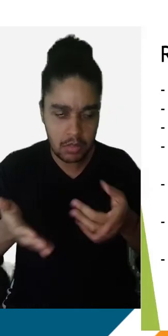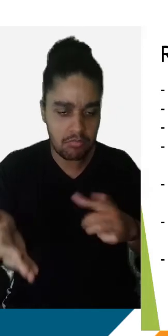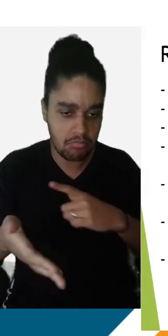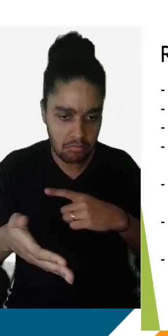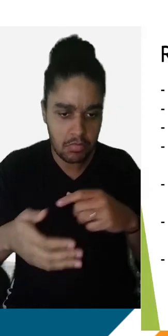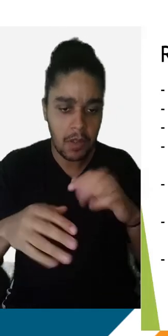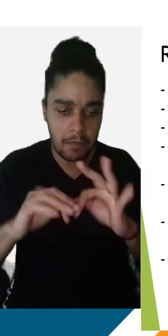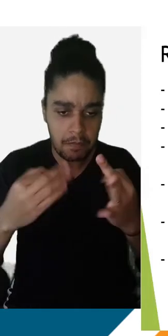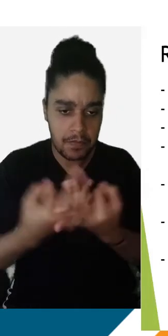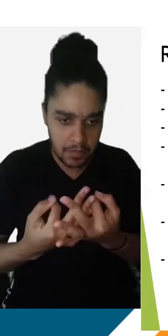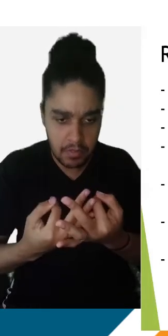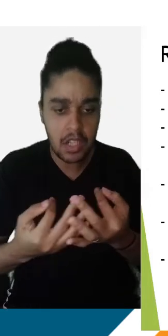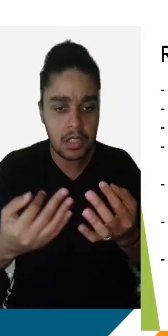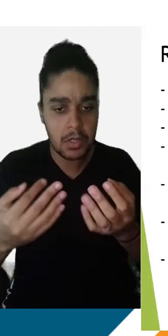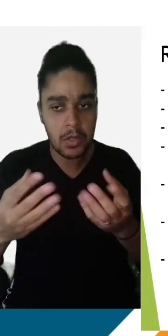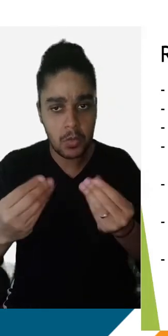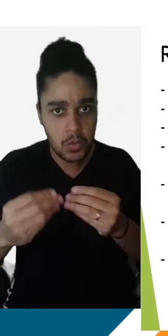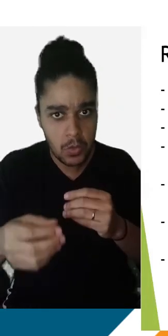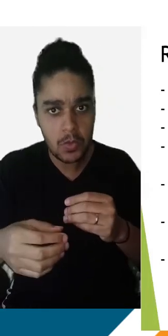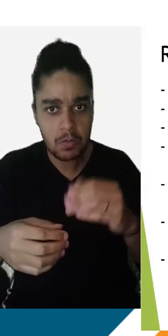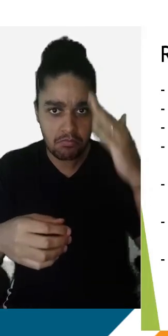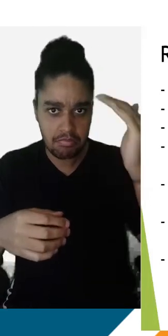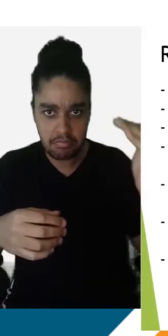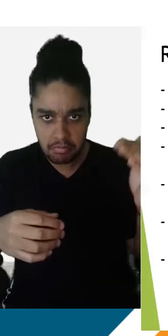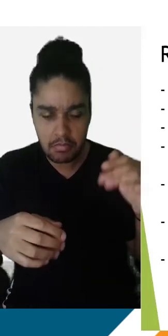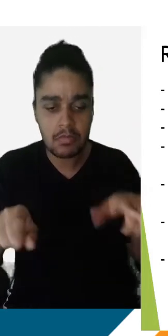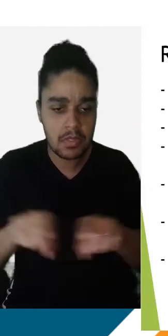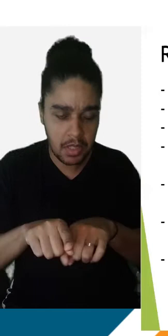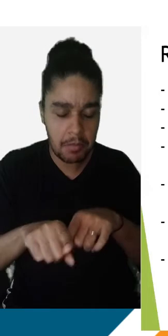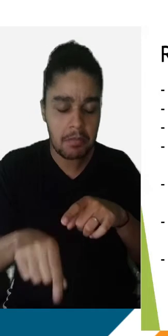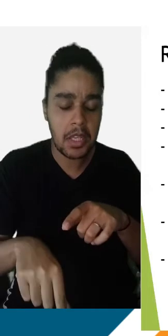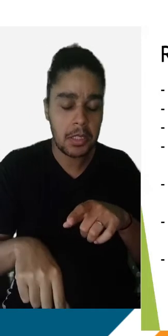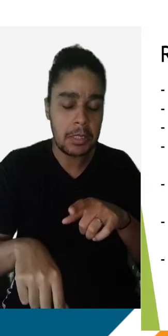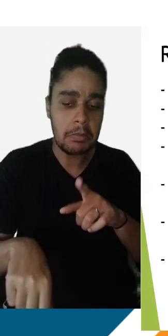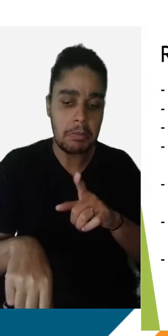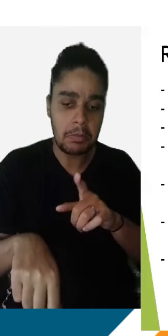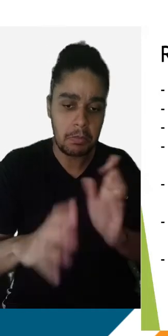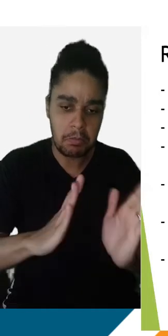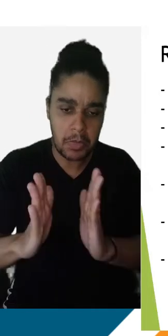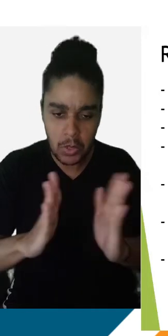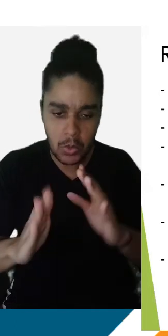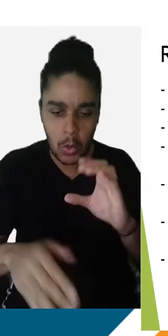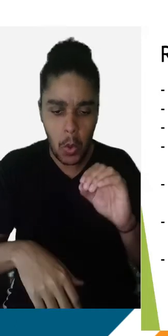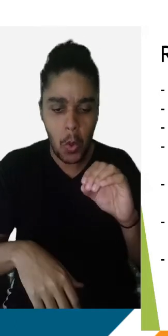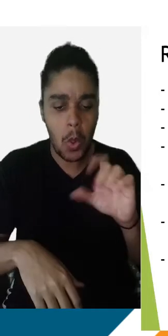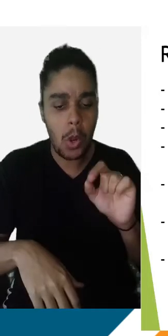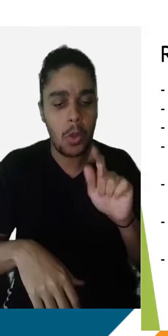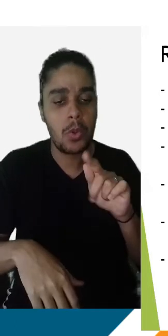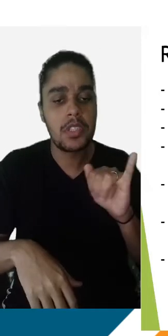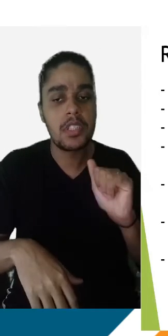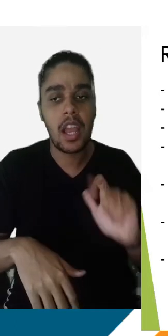hoje na figura de famílias, inclusive, muito conhecidas, beleza? Do período colonial brasileiro, tá? Um processo